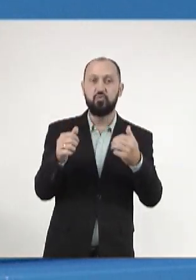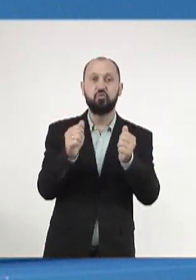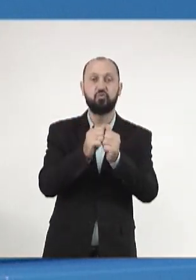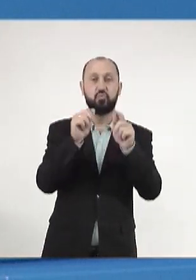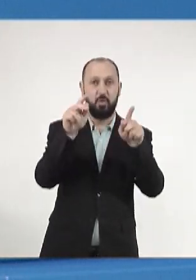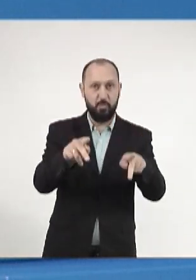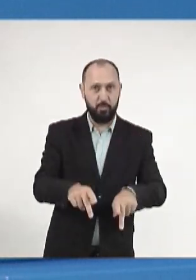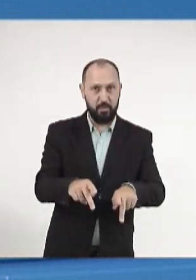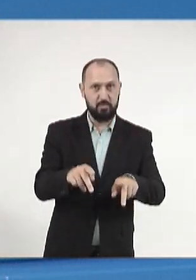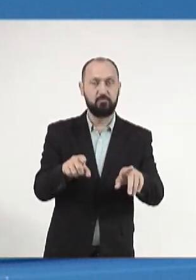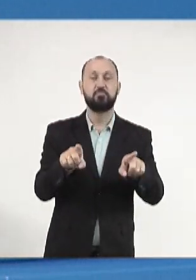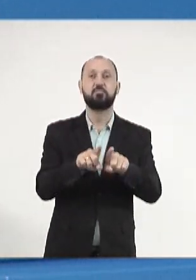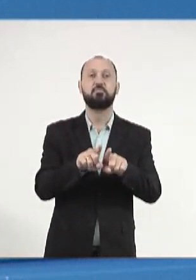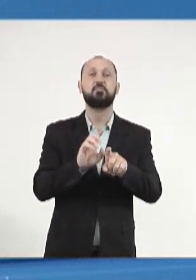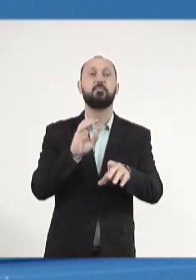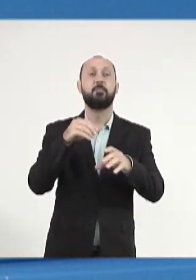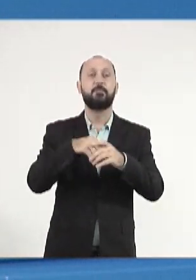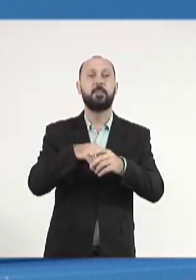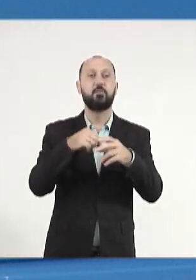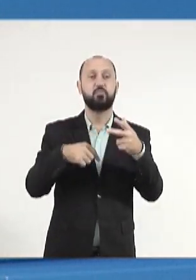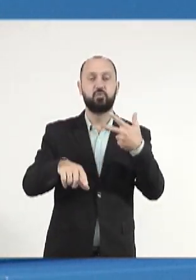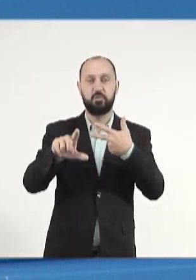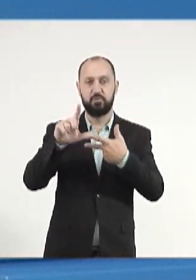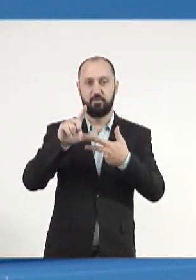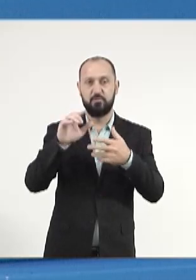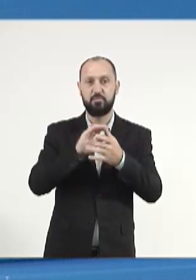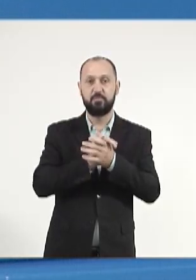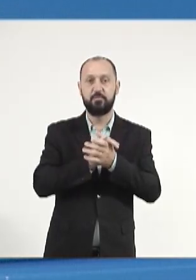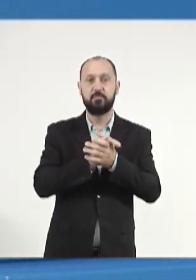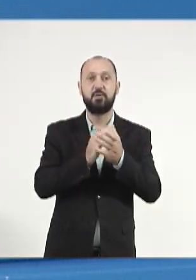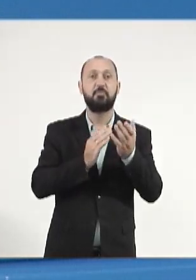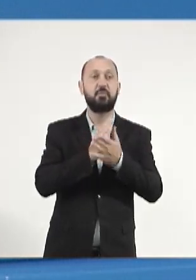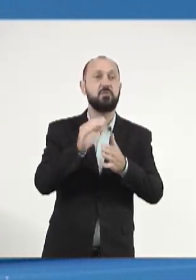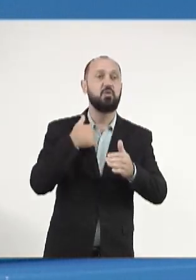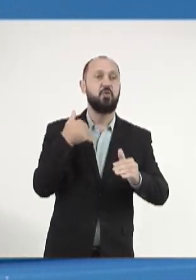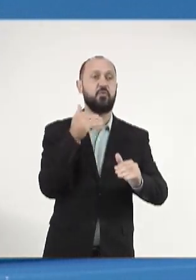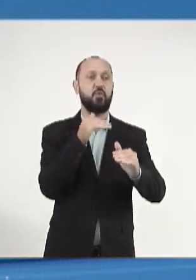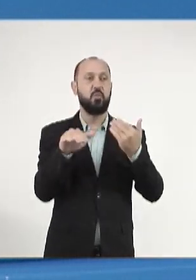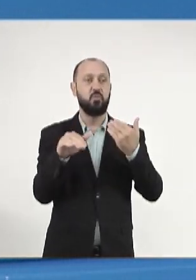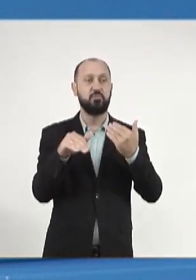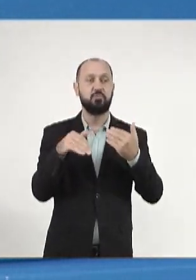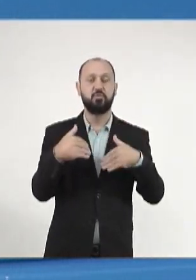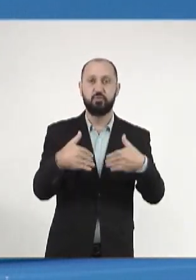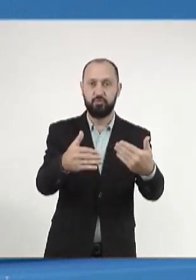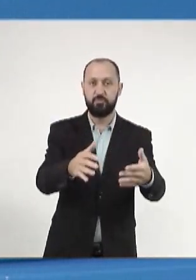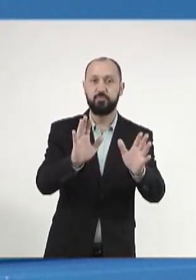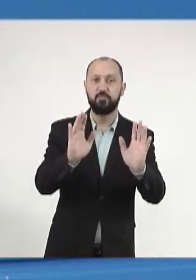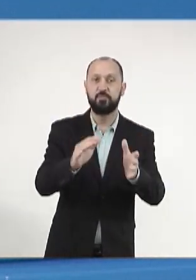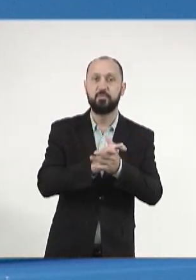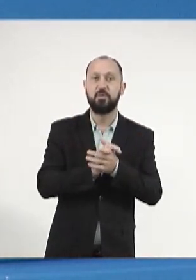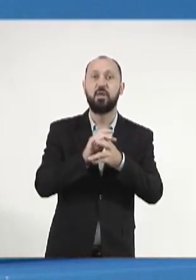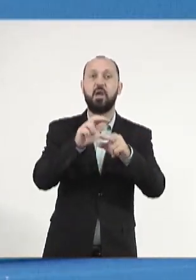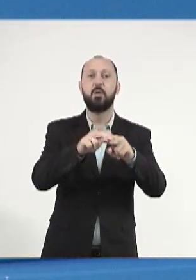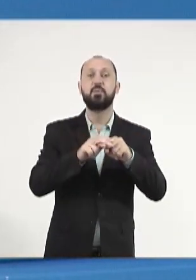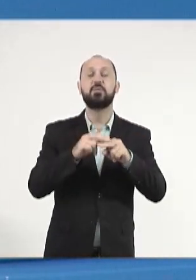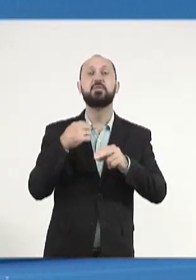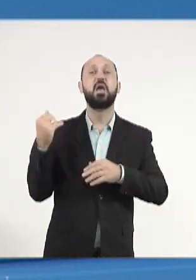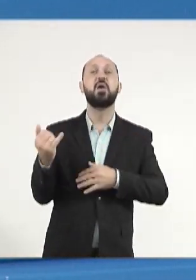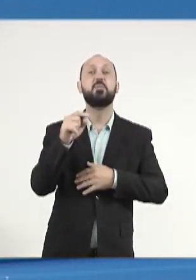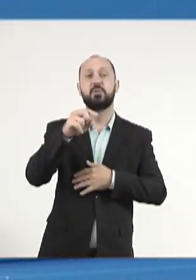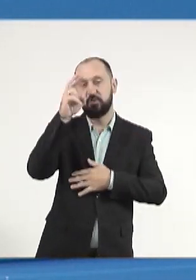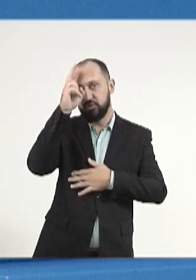com a população e também dentro do Poder Legislativo. Mas isso passou, fui contra e já estamos aqui. E por isso é importante a